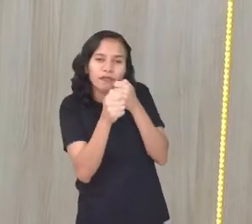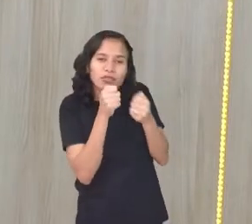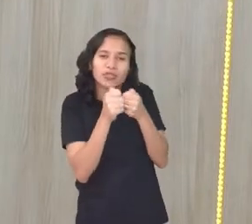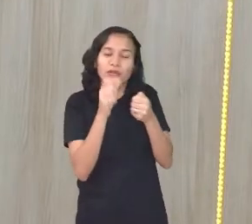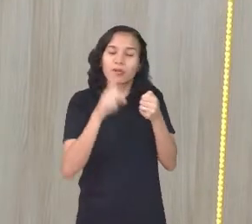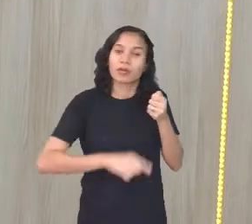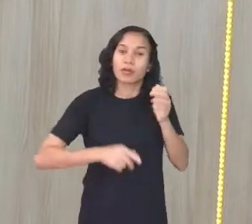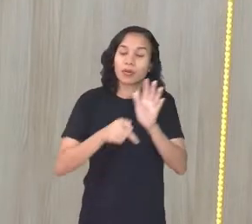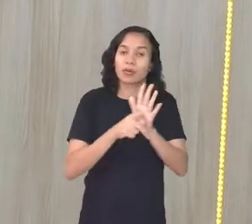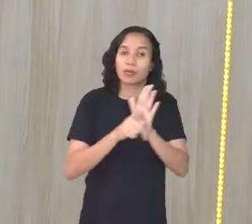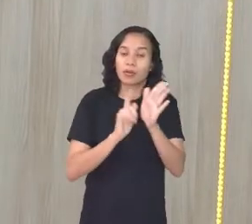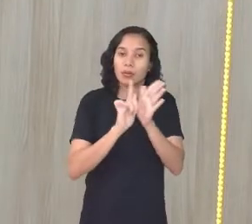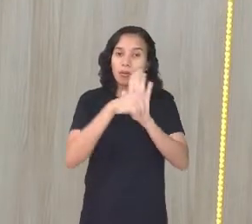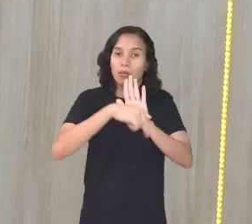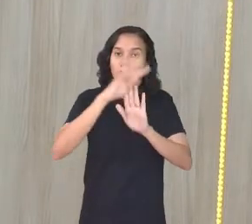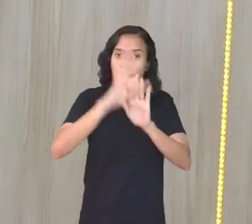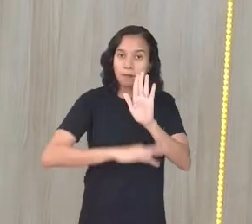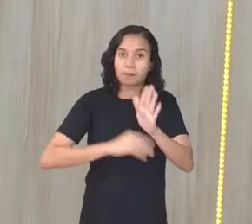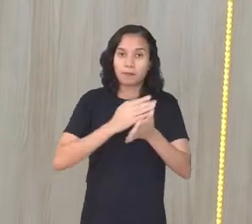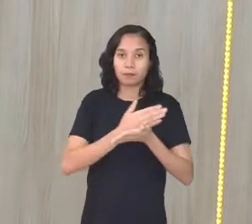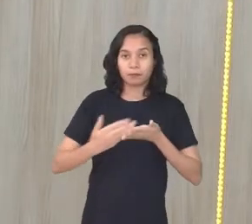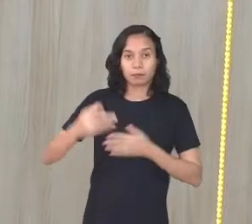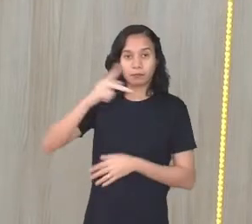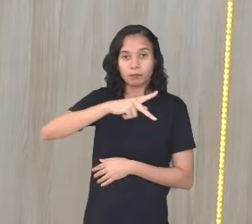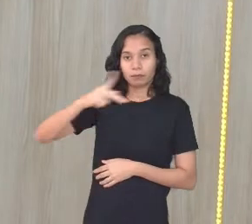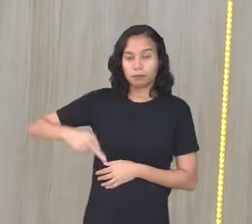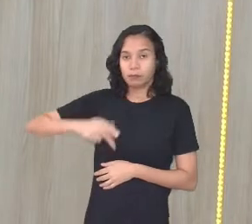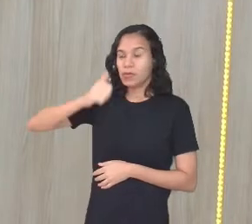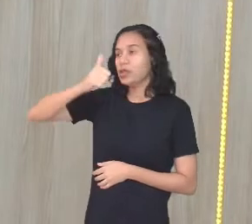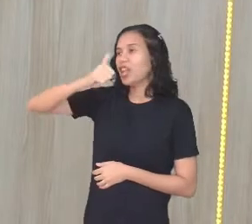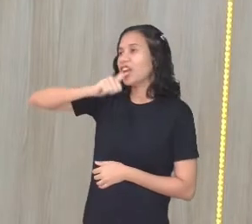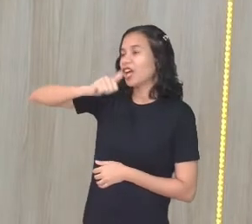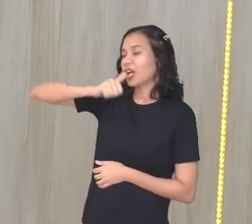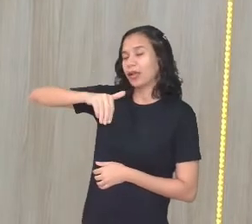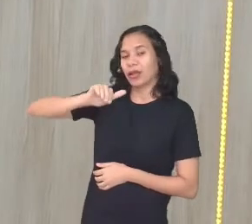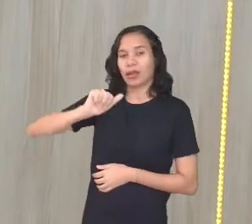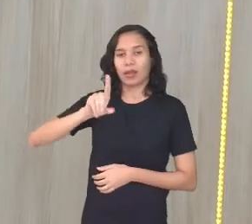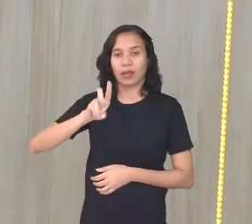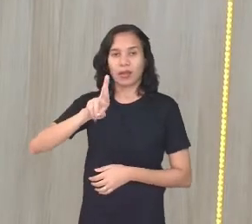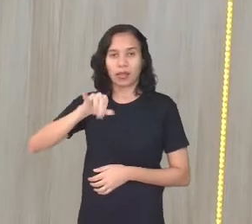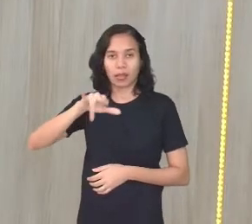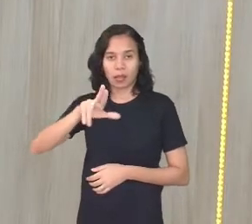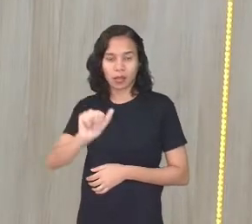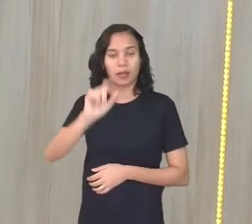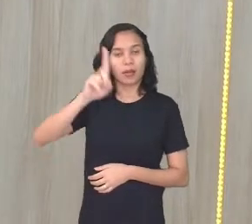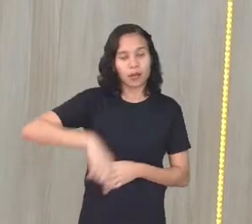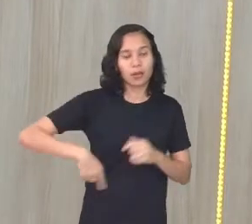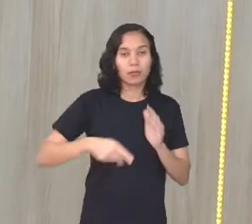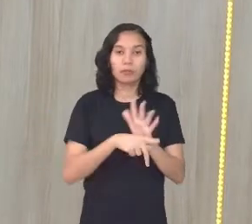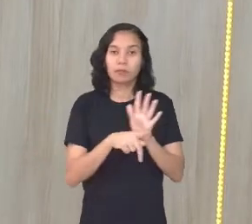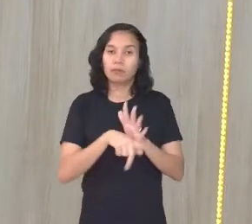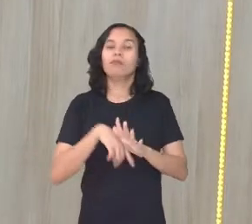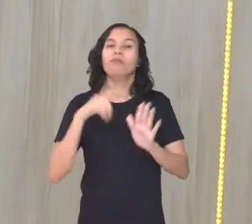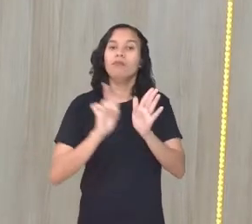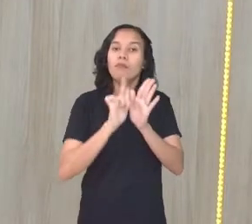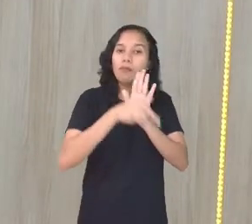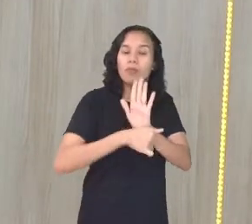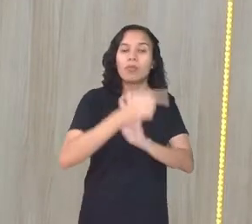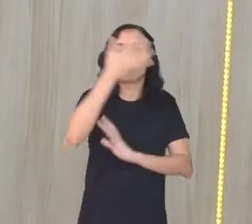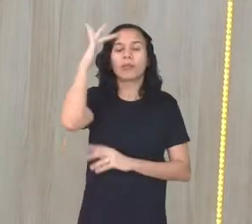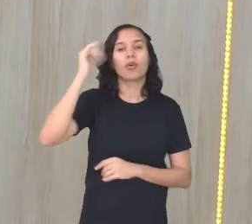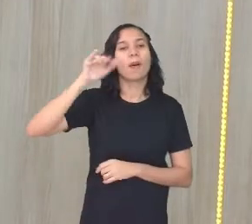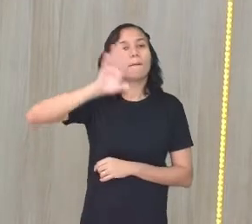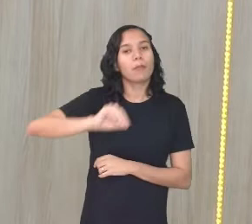um gênero textual iniciado por professora Adriana. Lembram? Que é um gênero também da oralidade, é um gênero que tem uma função